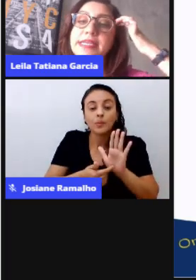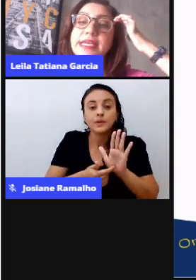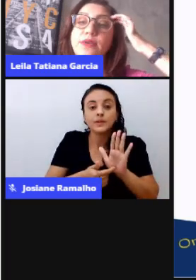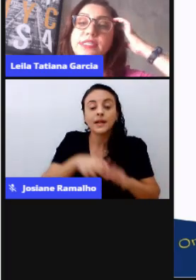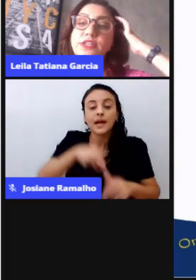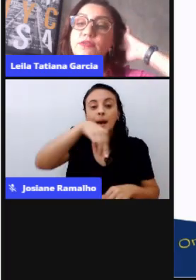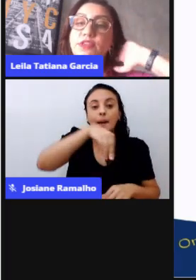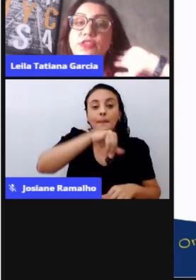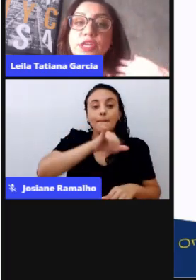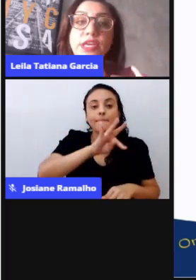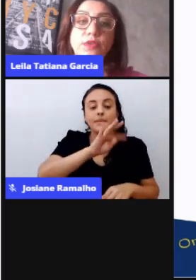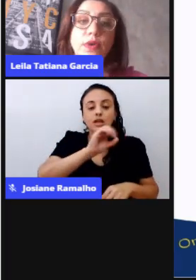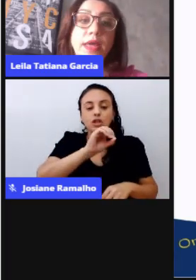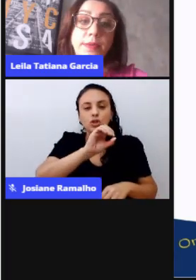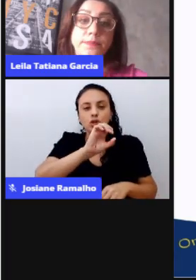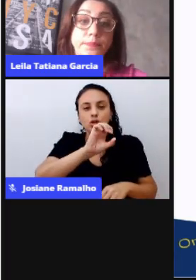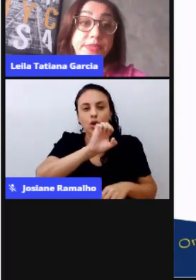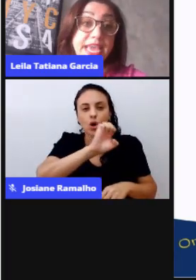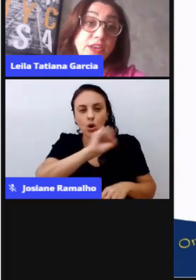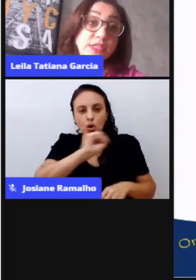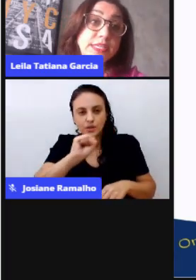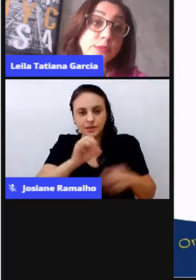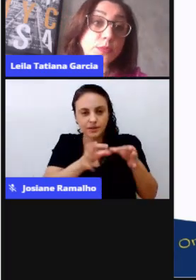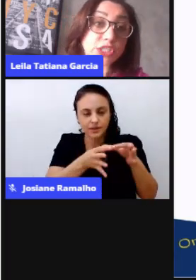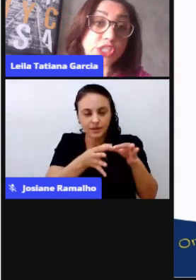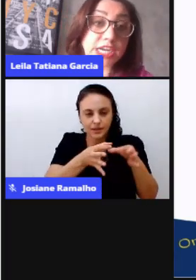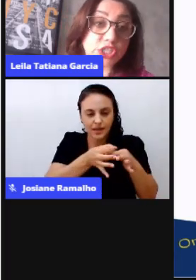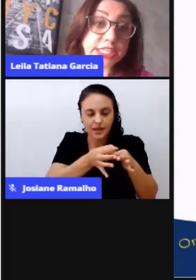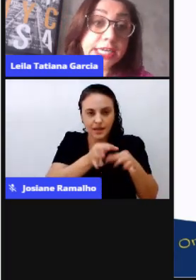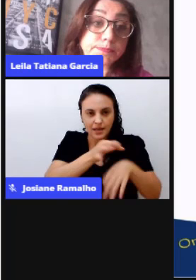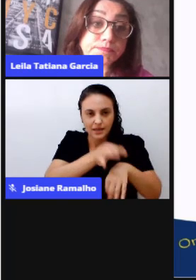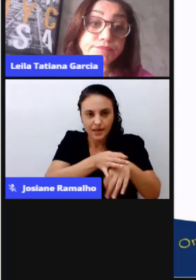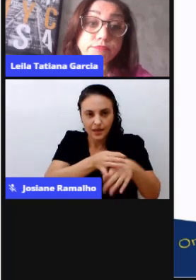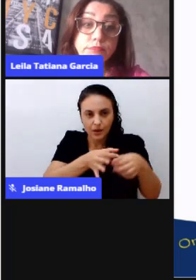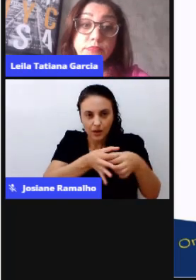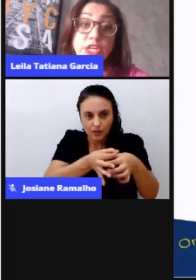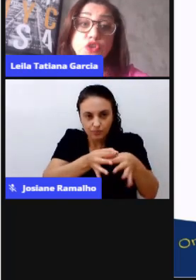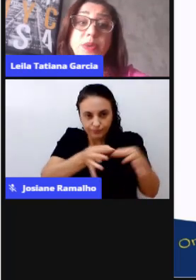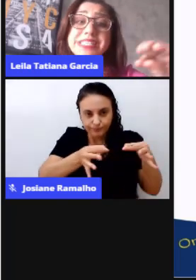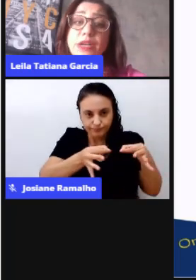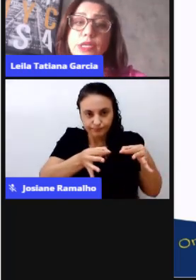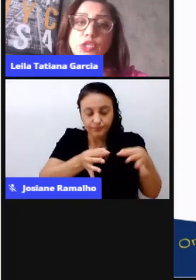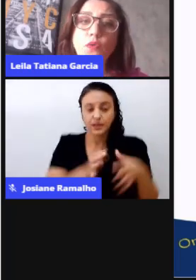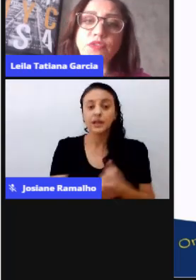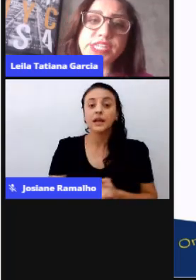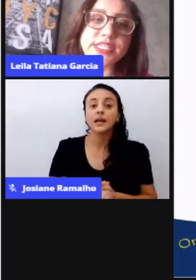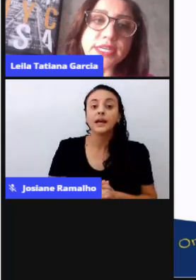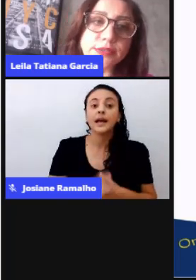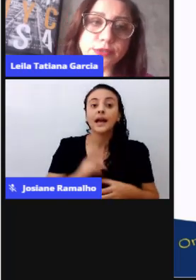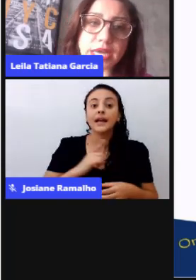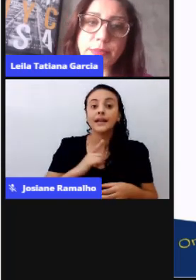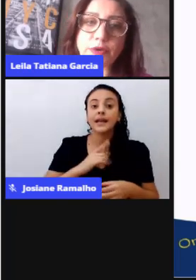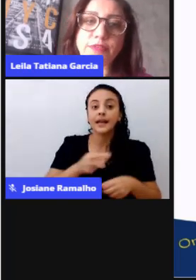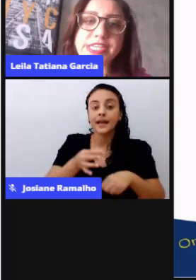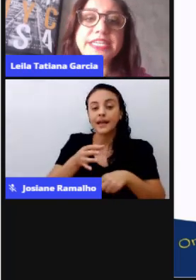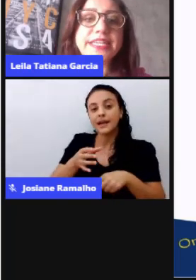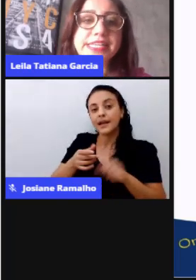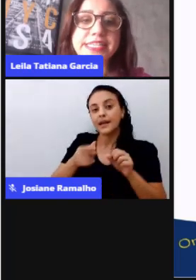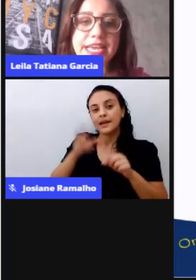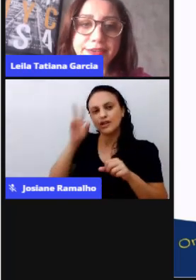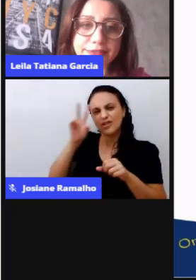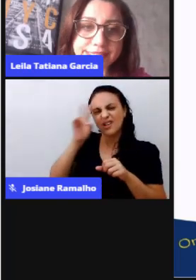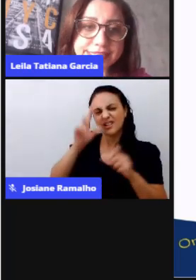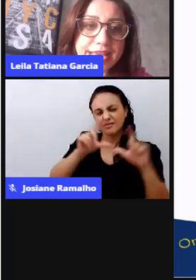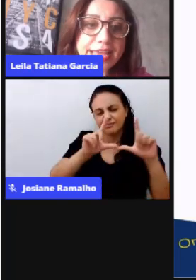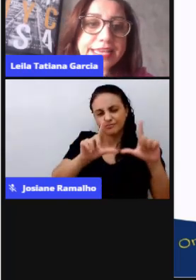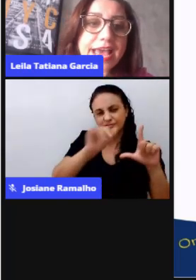mitose, né, a célula se dividindo. E aí nós temos uma charge aqui, de umas células conversando, né? Uma conversa entre